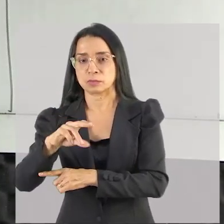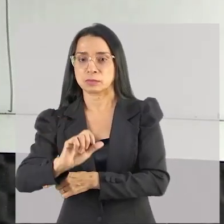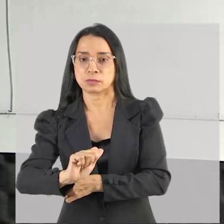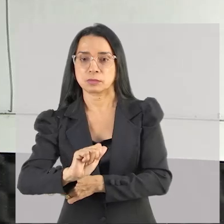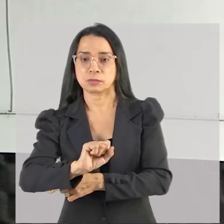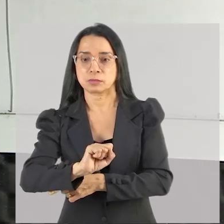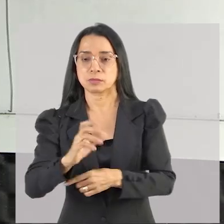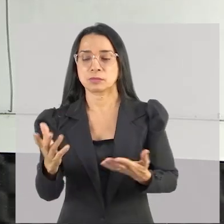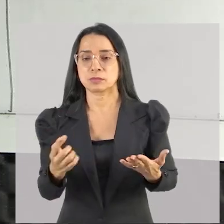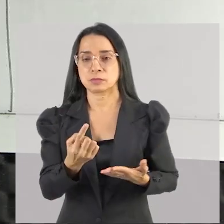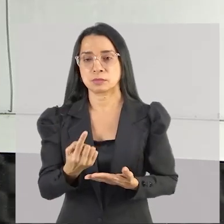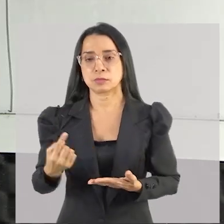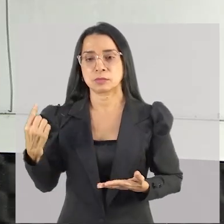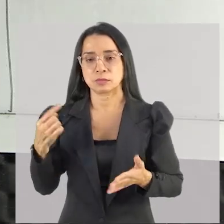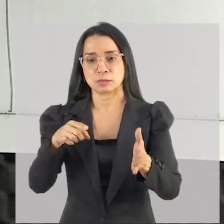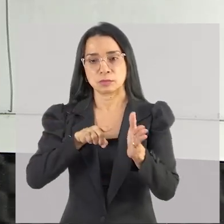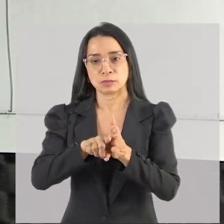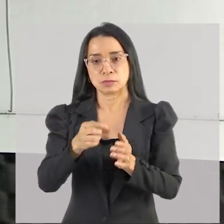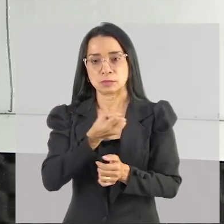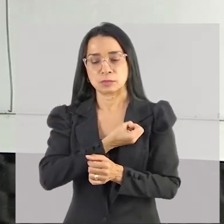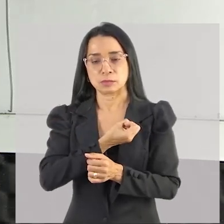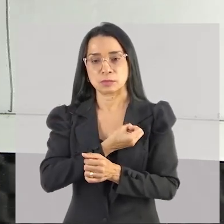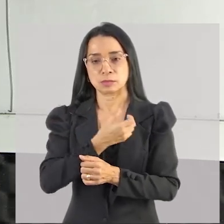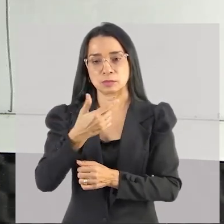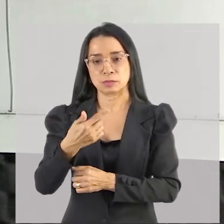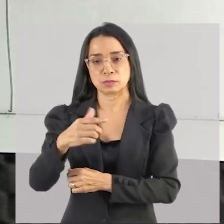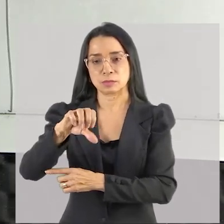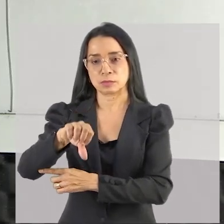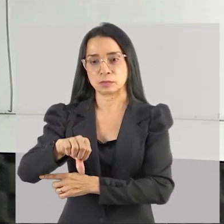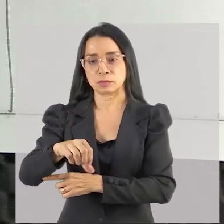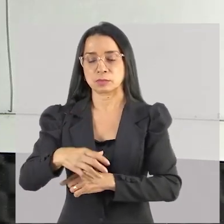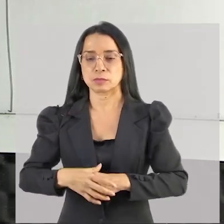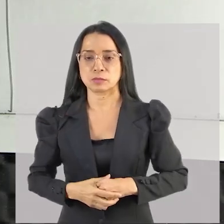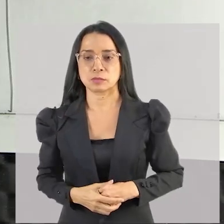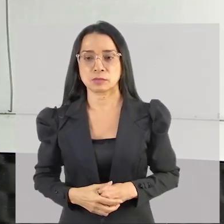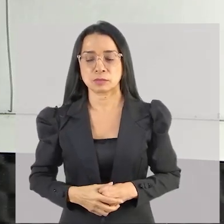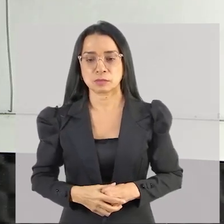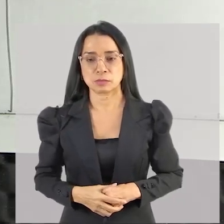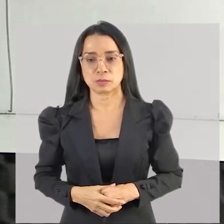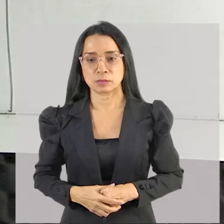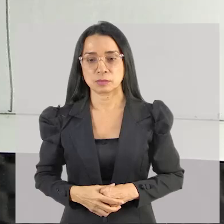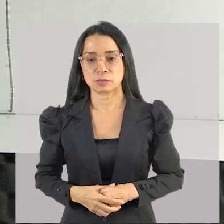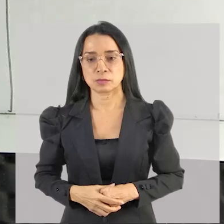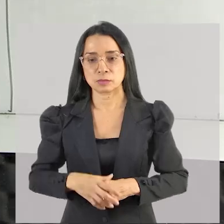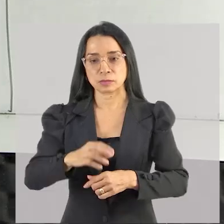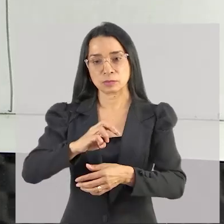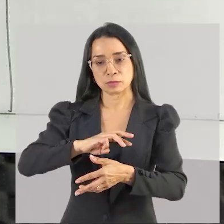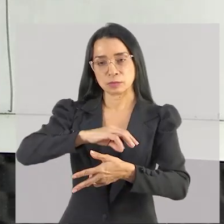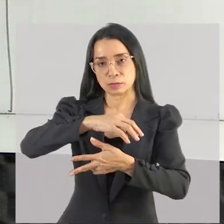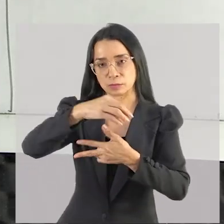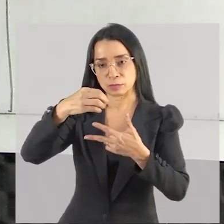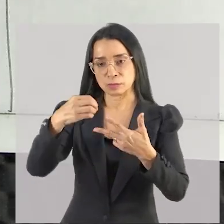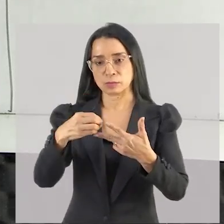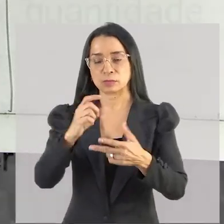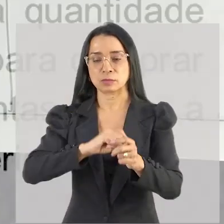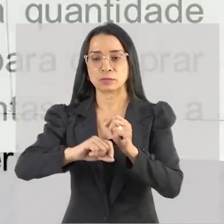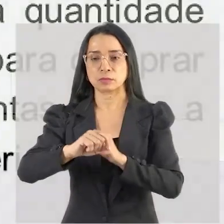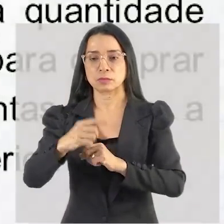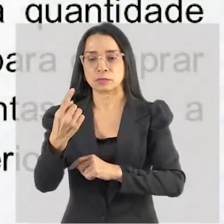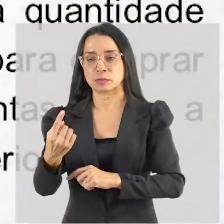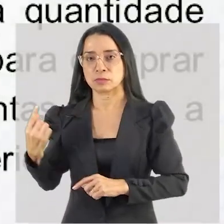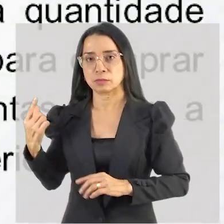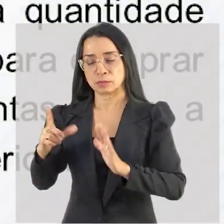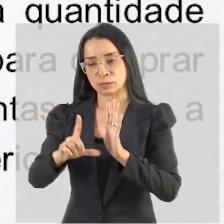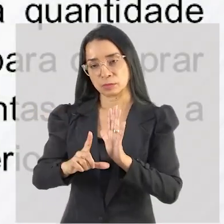próxima. Questão de número 79, ainda referente ao Enem, que diz o seguinte.